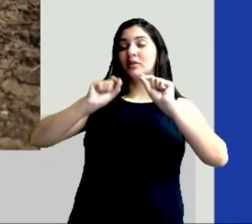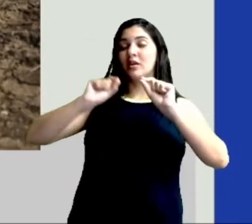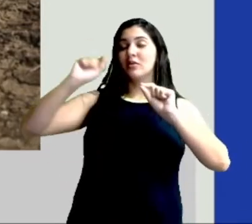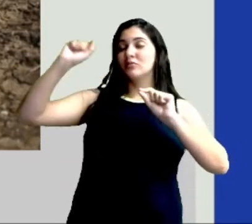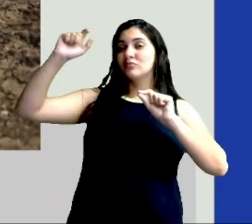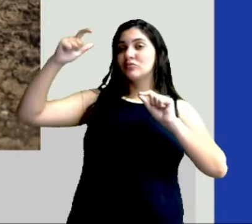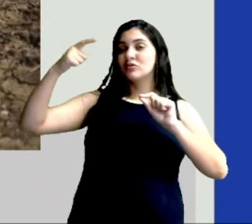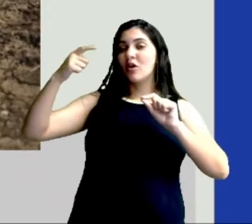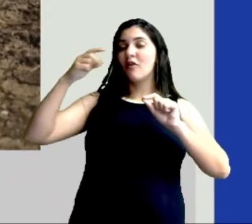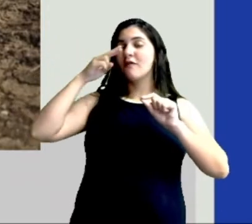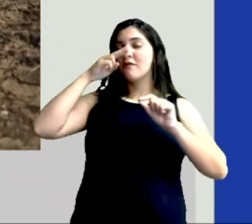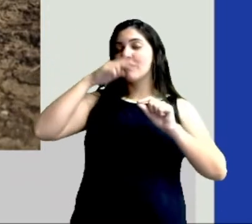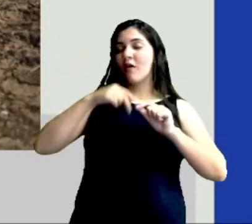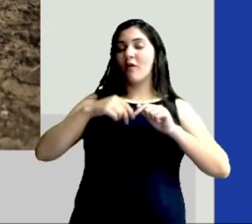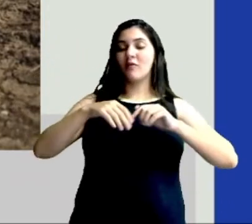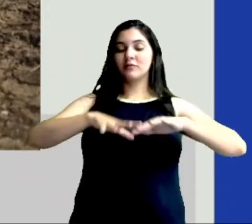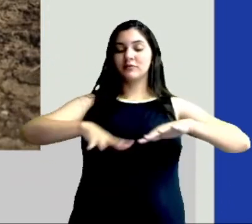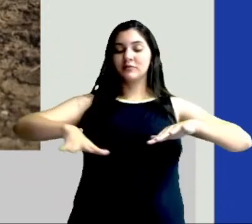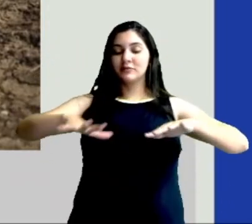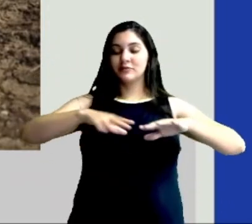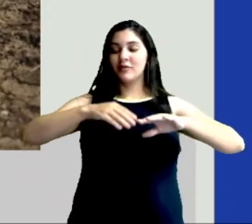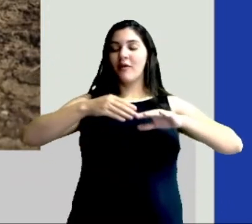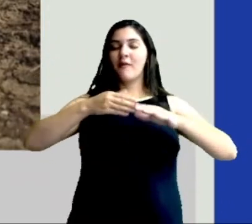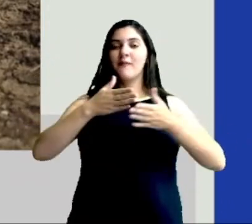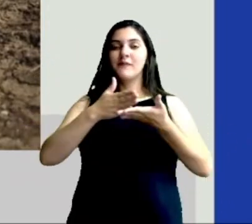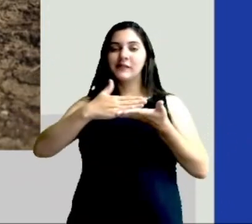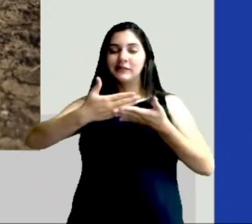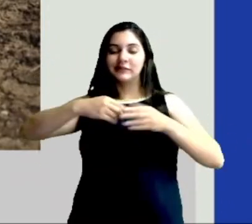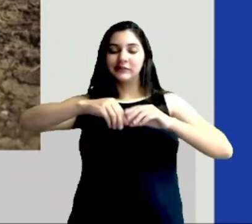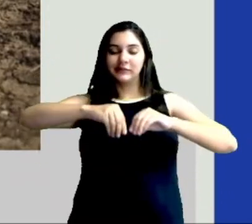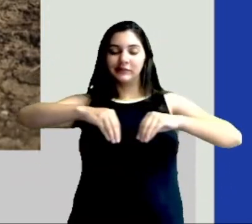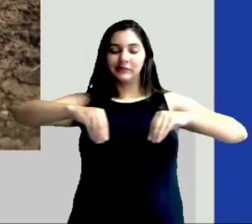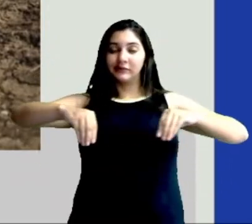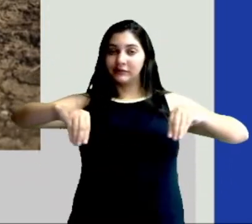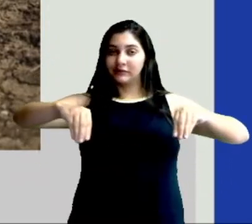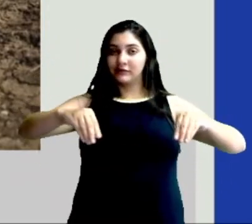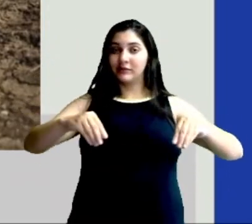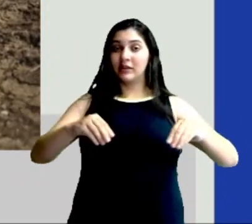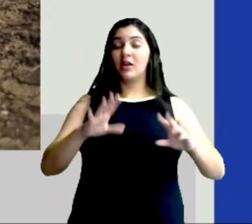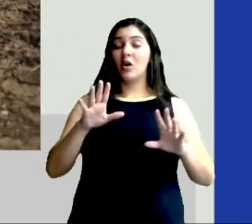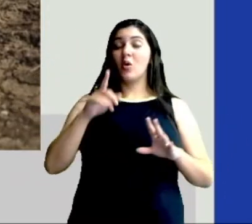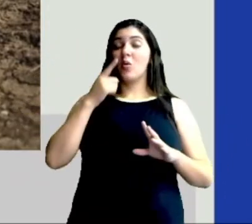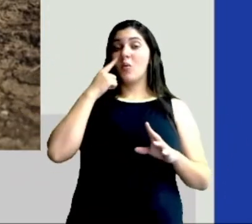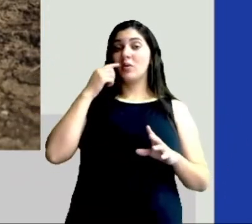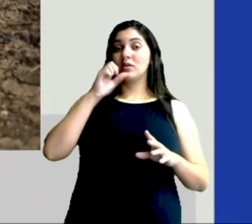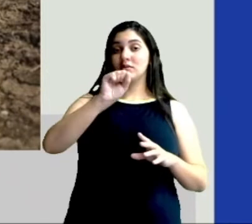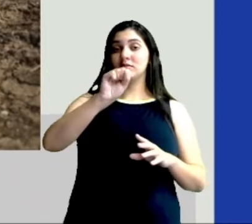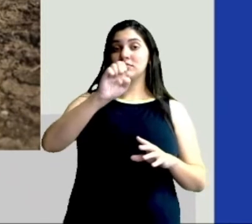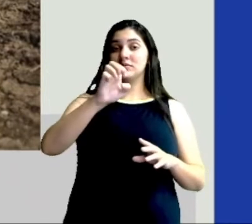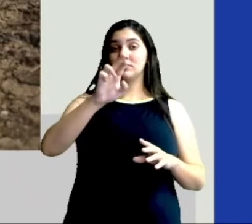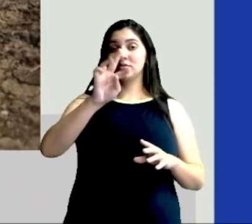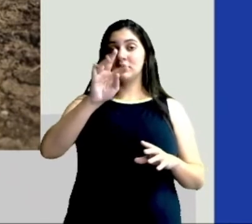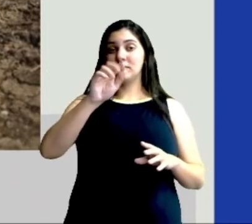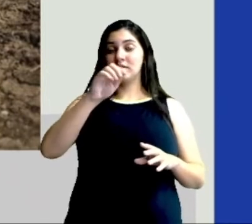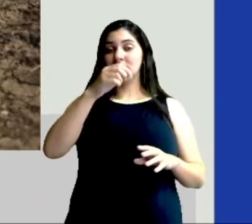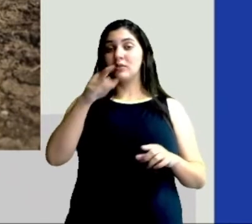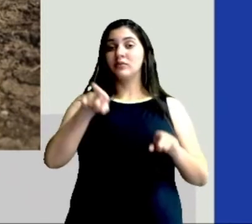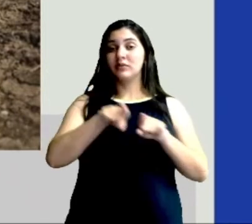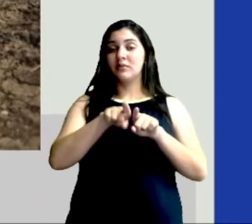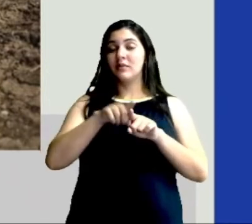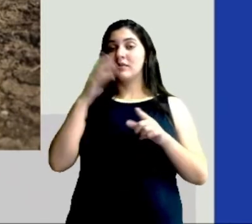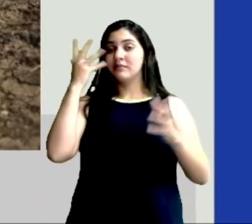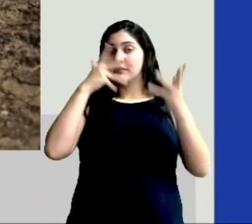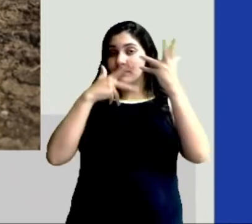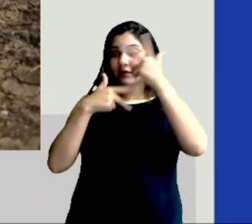mais rachadinho. Gente, apesar que isso não pode ser a nossa visão de sertão não, viu? Sertão também é muito bonito. Mas aí nós